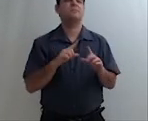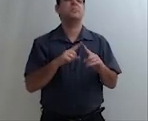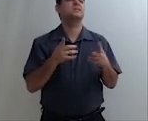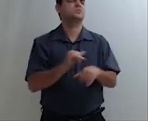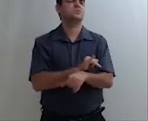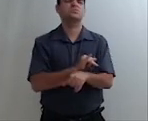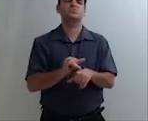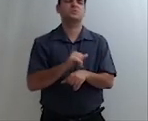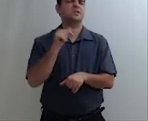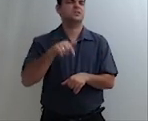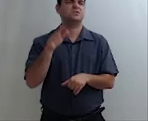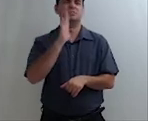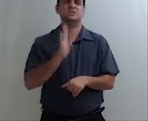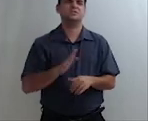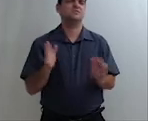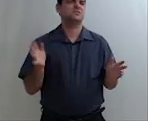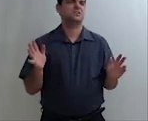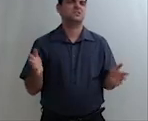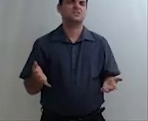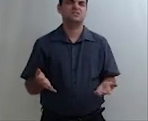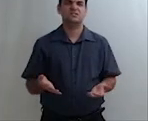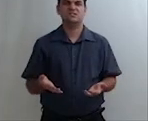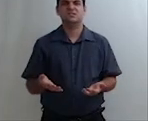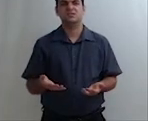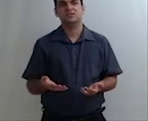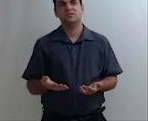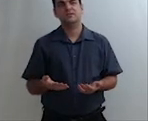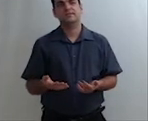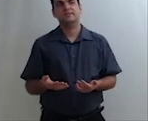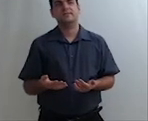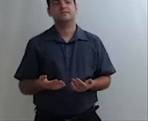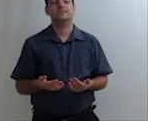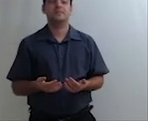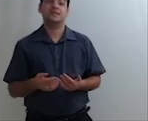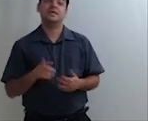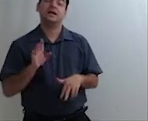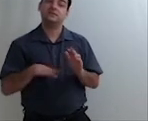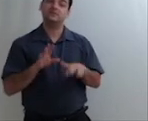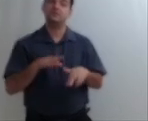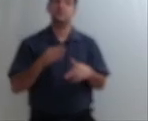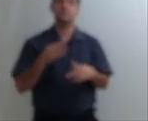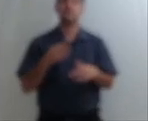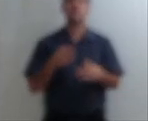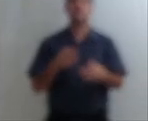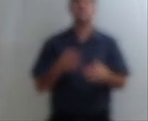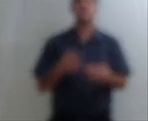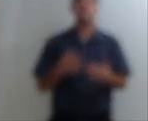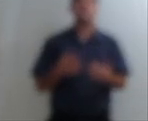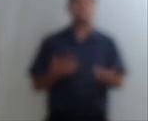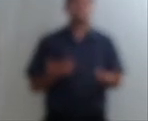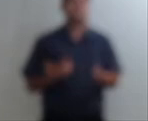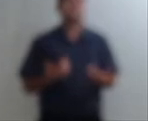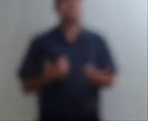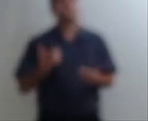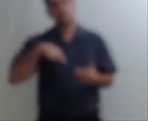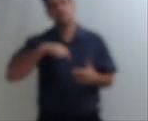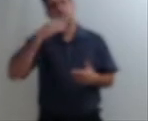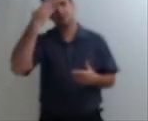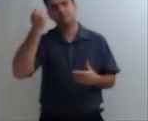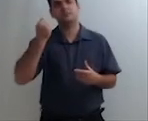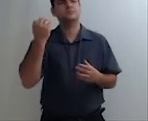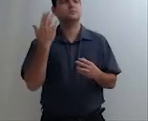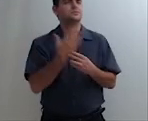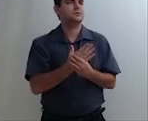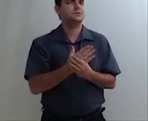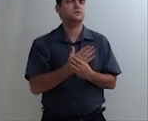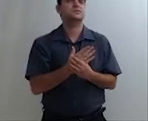brasileiro e em casos mais graves Até nós já que estamos fixando um critério objetivo